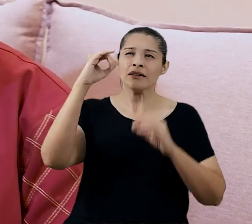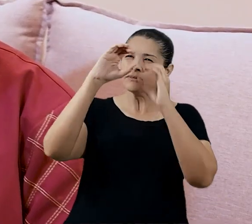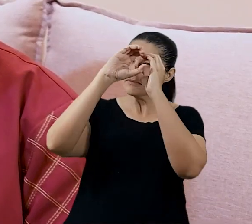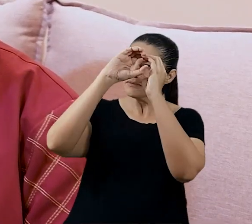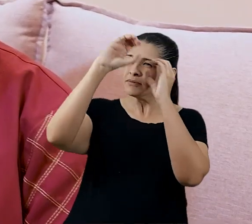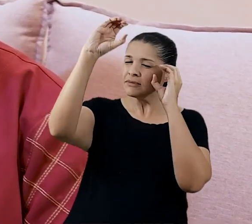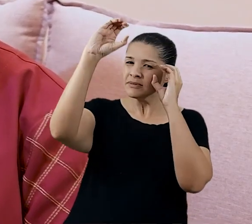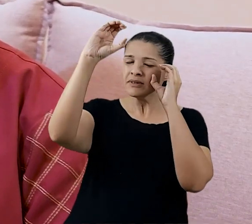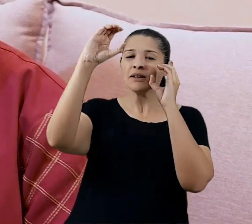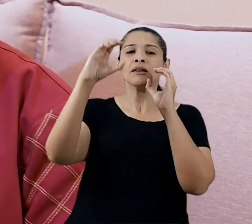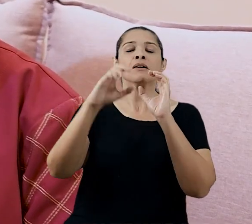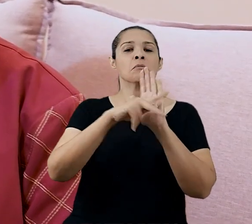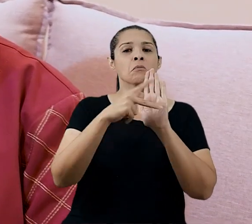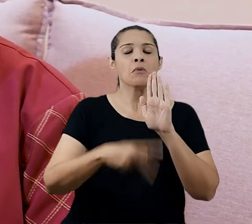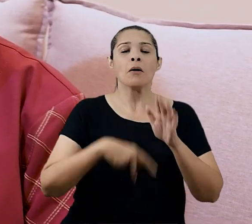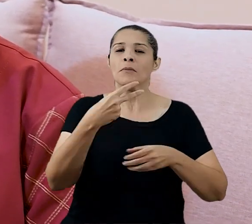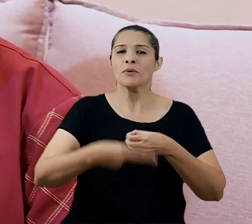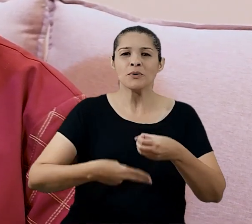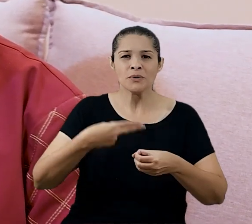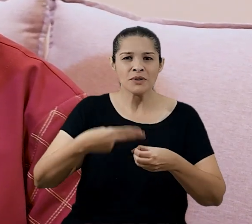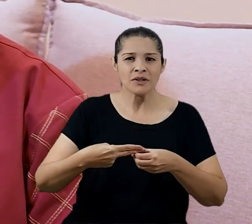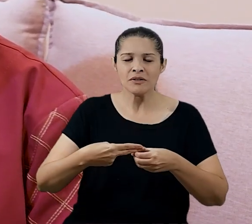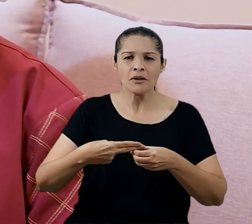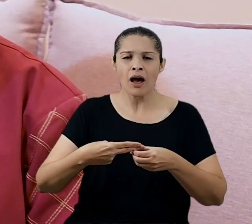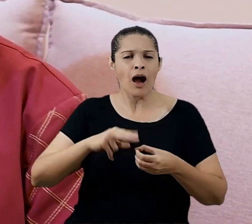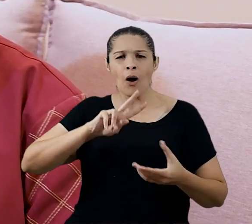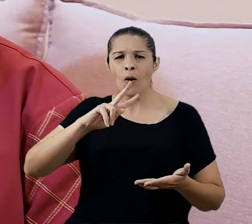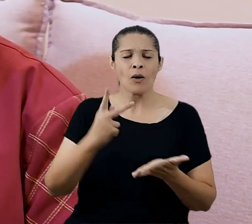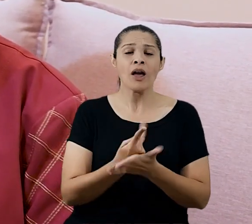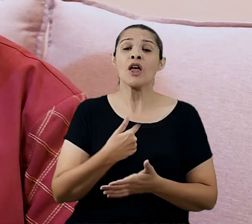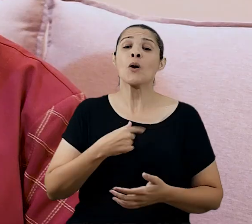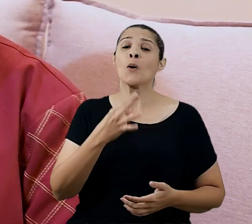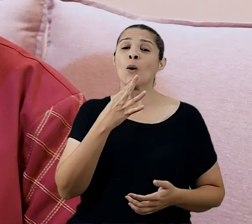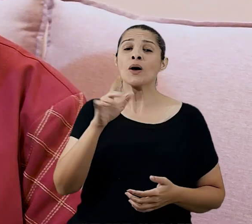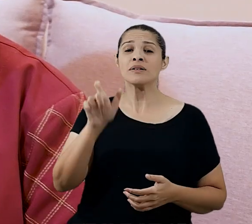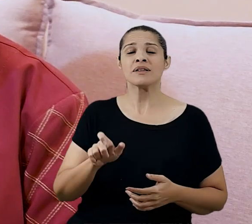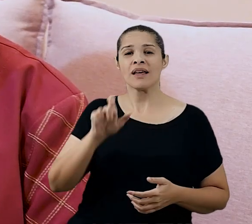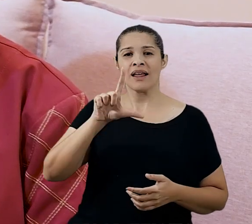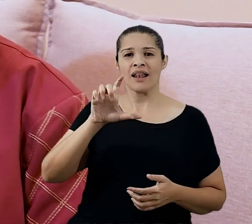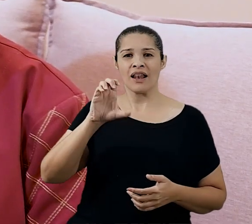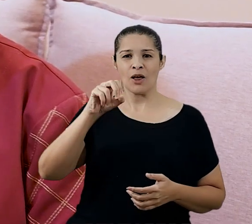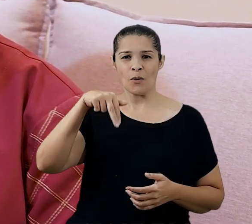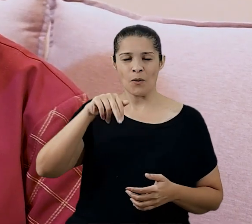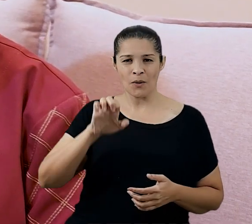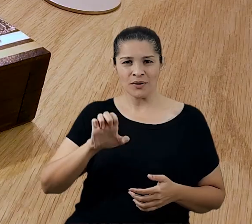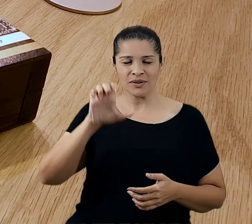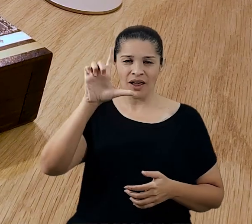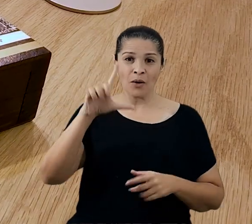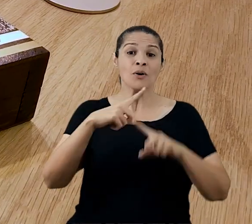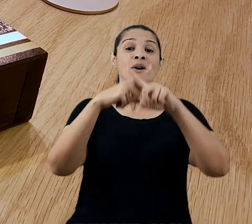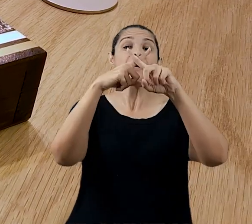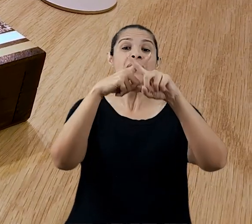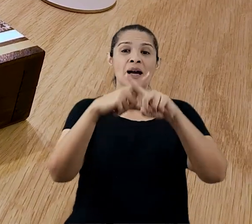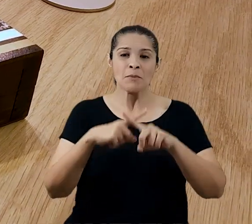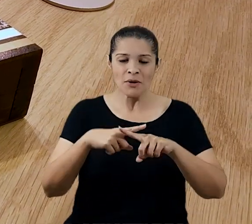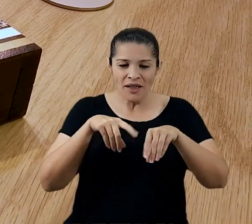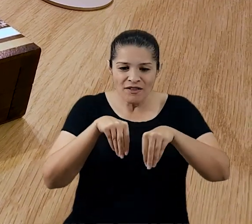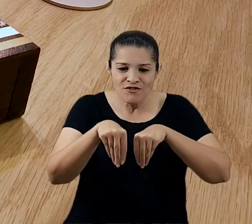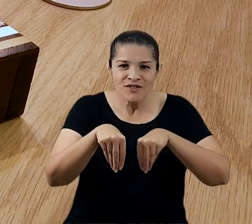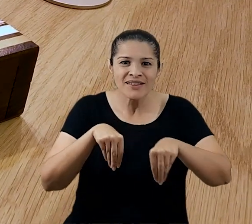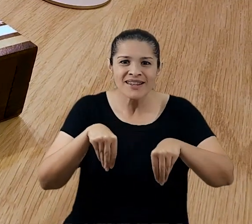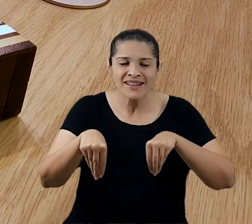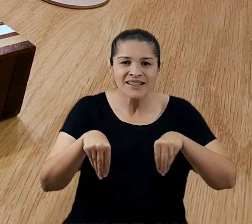uma feliz coincidência, né? Conheci o Lionel Andriato num campeonato de xadrez, no torneio de xadrez.